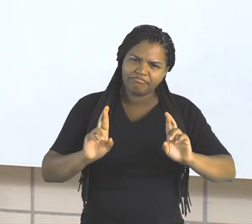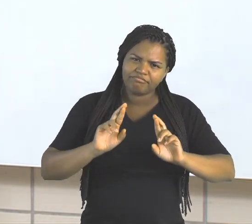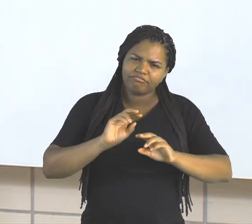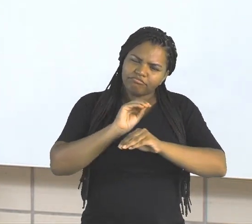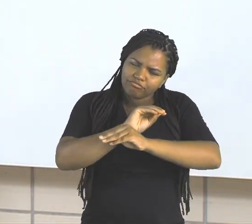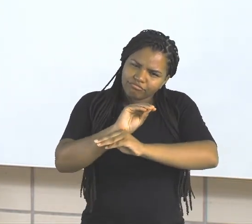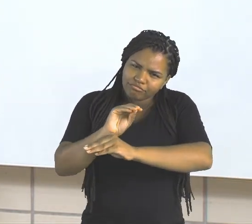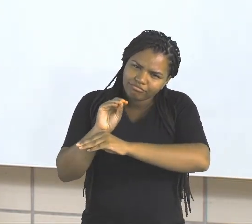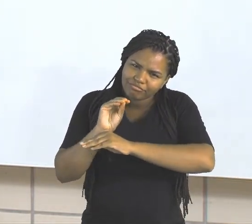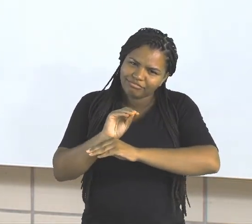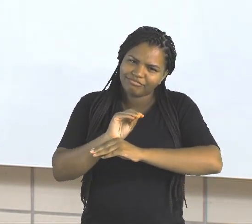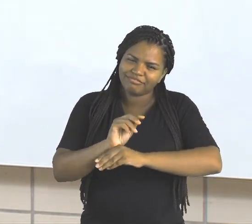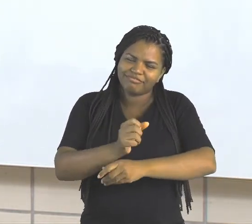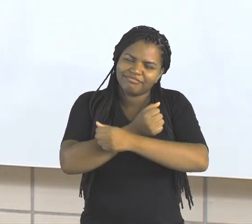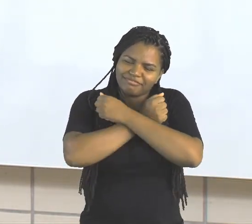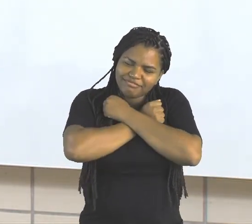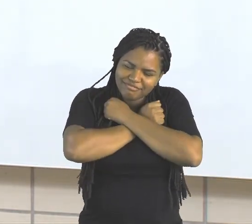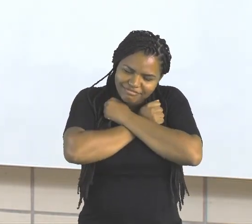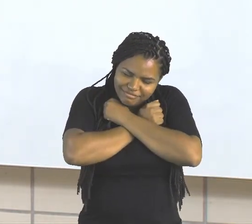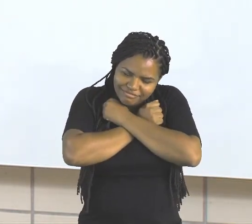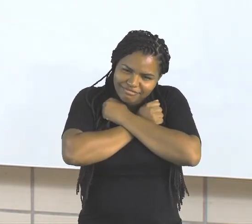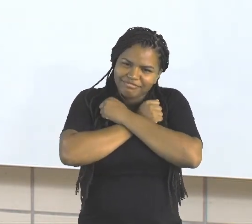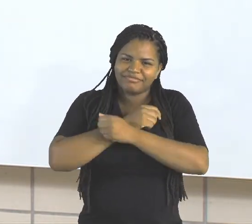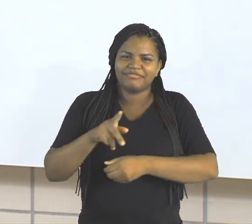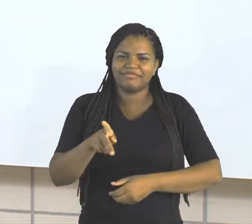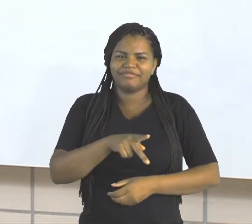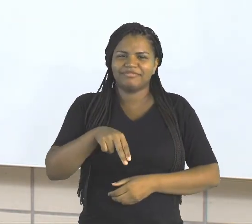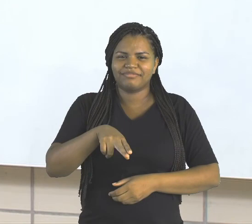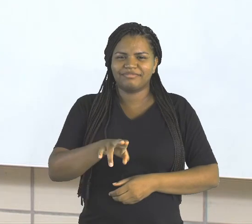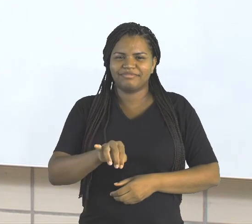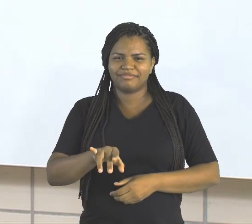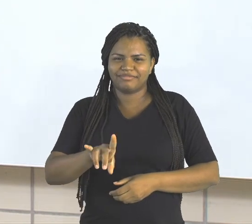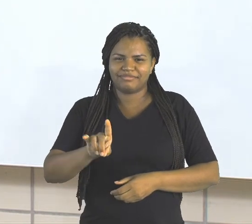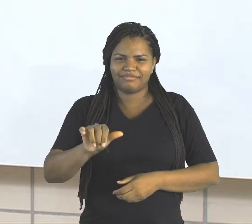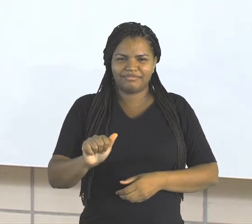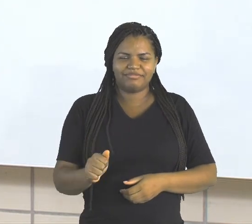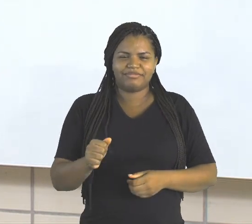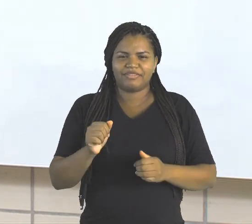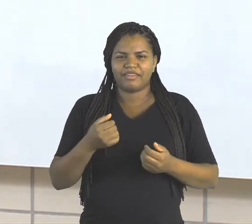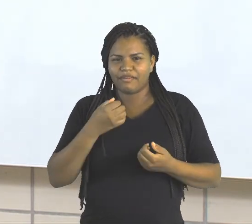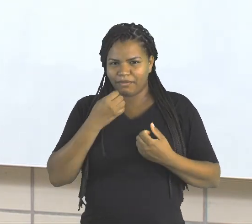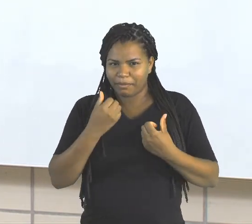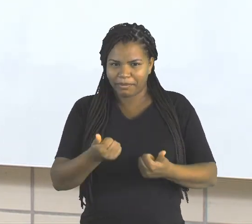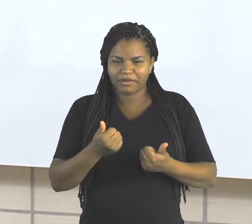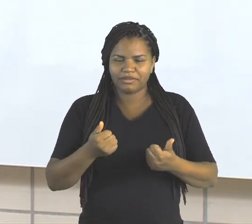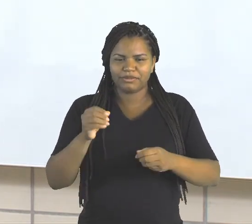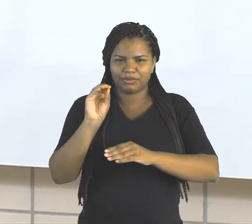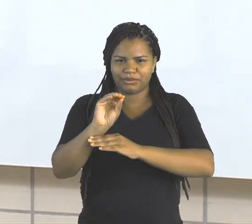cuidando. E um grande abraço virtual da professora Neilda. Fiquem bem, cuidem-se.